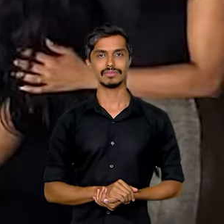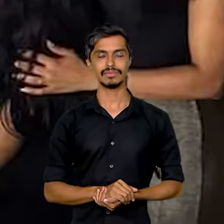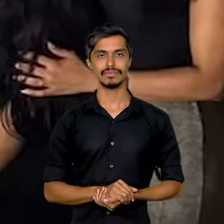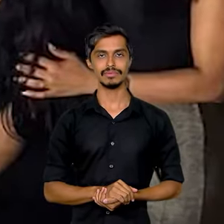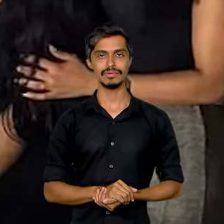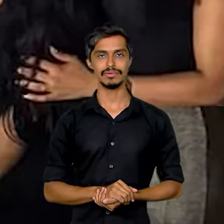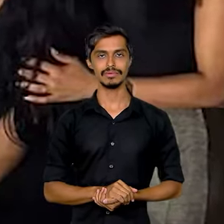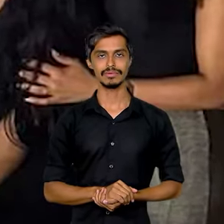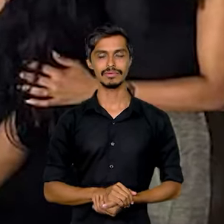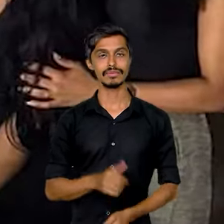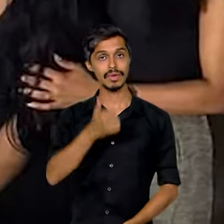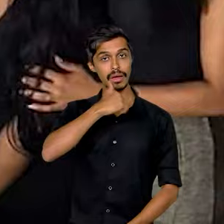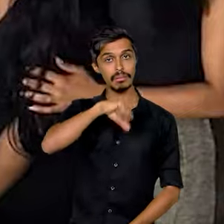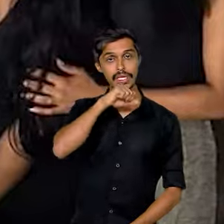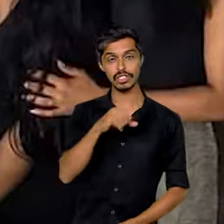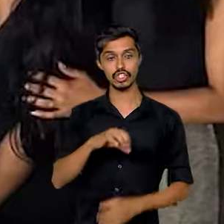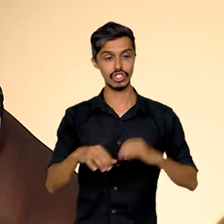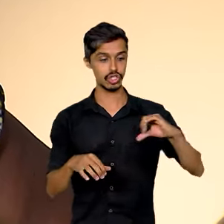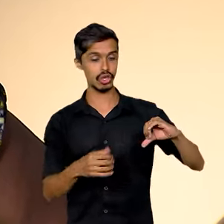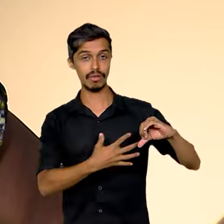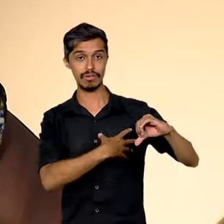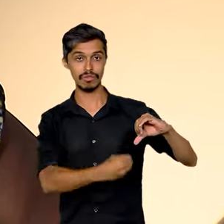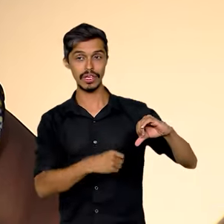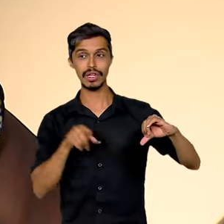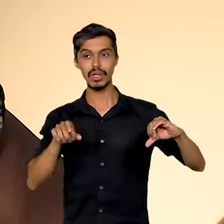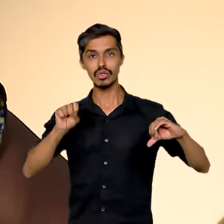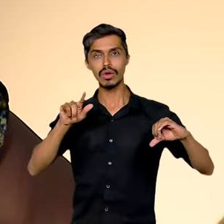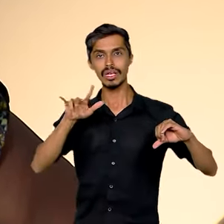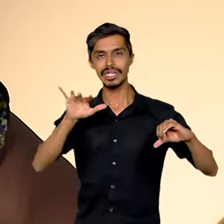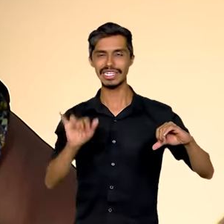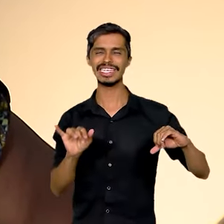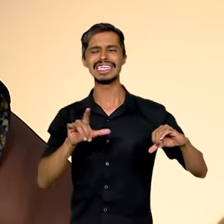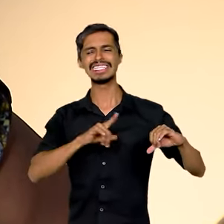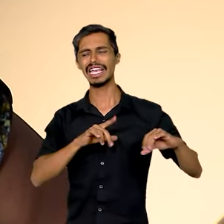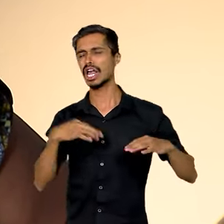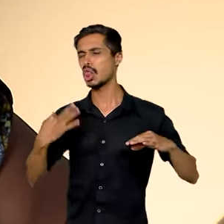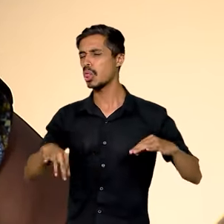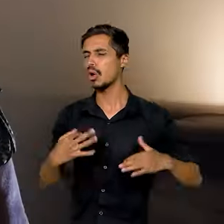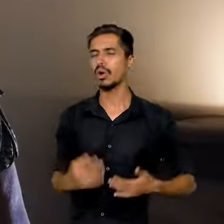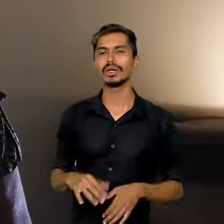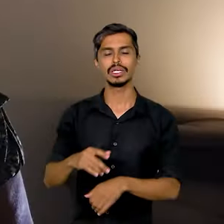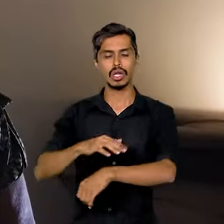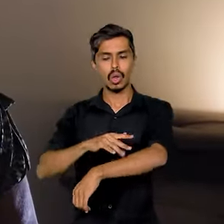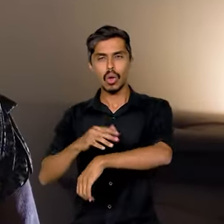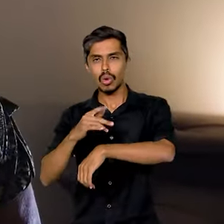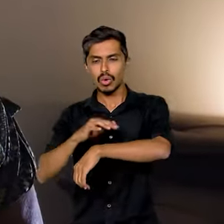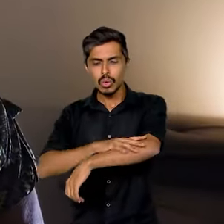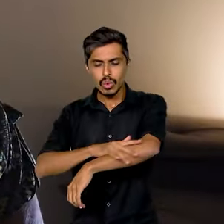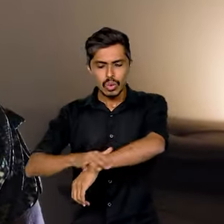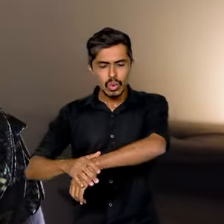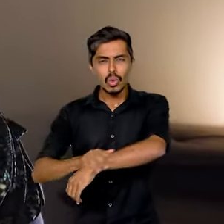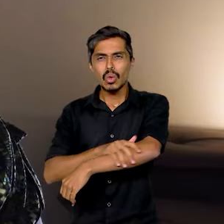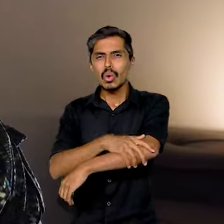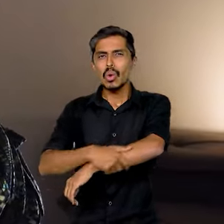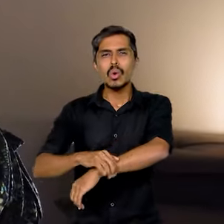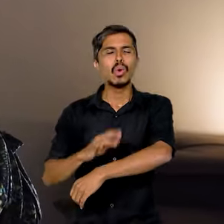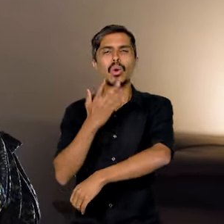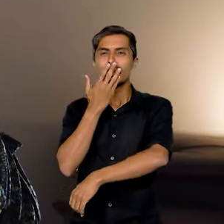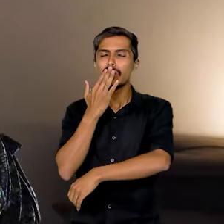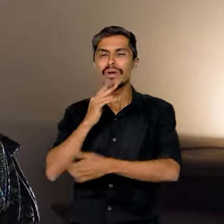Mãe de 9 filhos, Sueli se viu unida pela dor e pela cor ao drama de tantas mães negras do